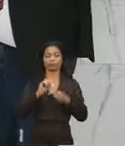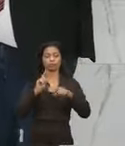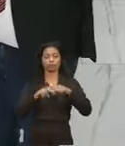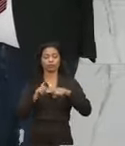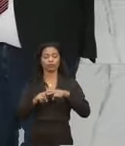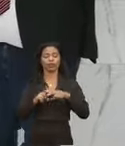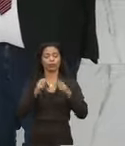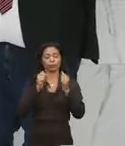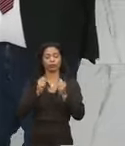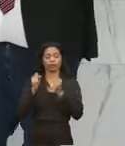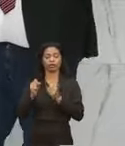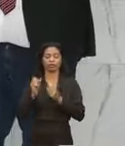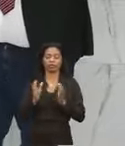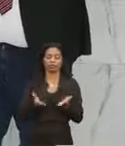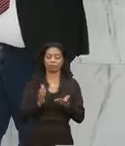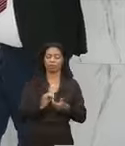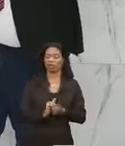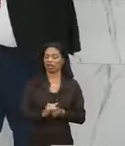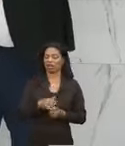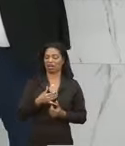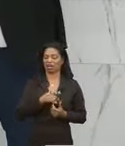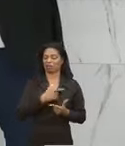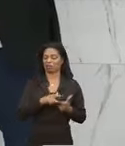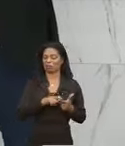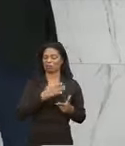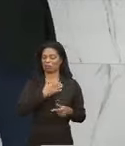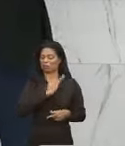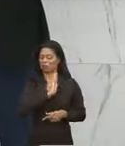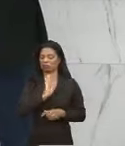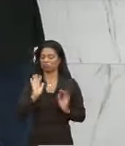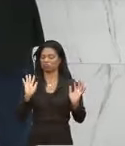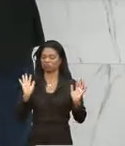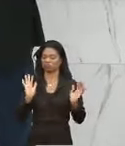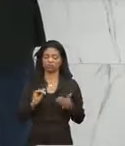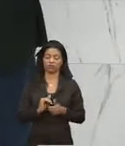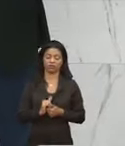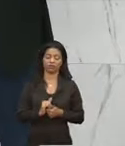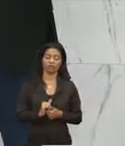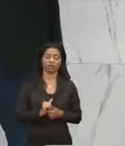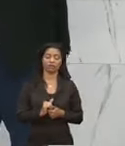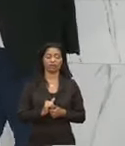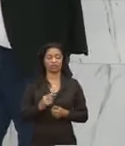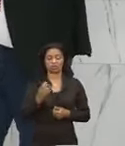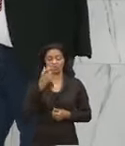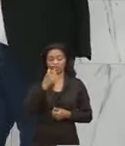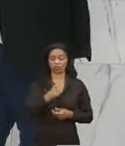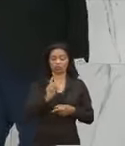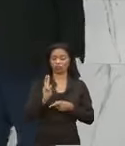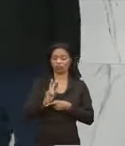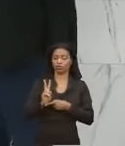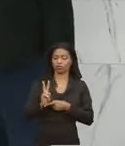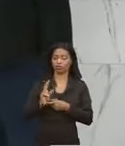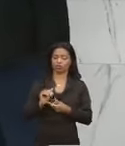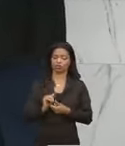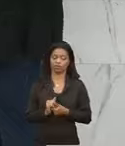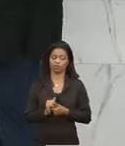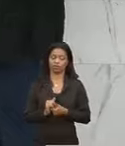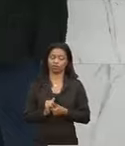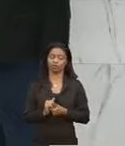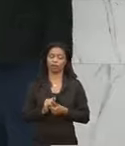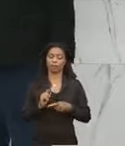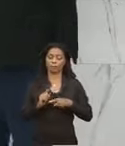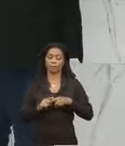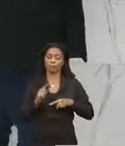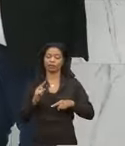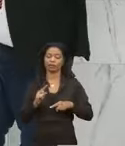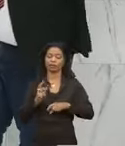ele poderia naquele momento dizer: não é problema meu, eu sou vigilante da feira, ele está do outro lado. Mas não. Ele buscou